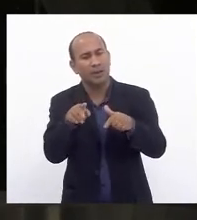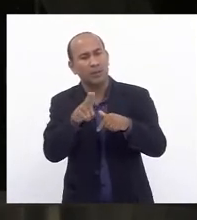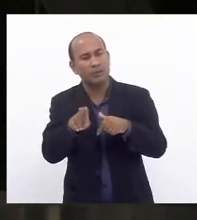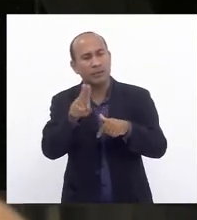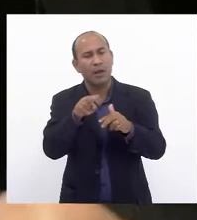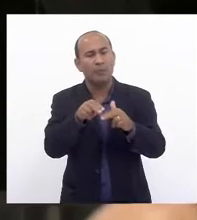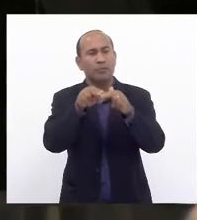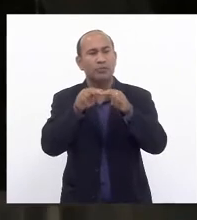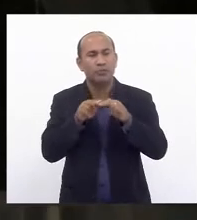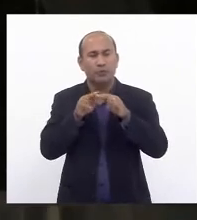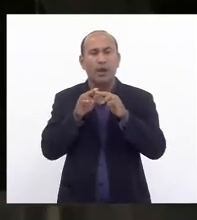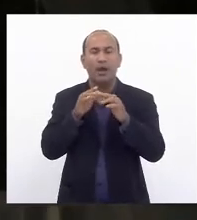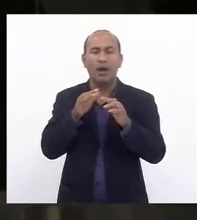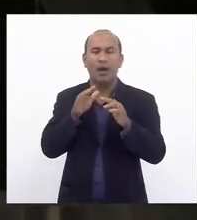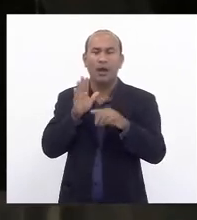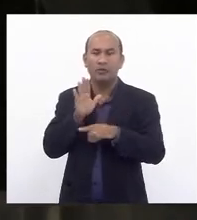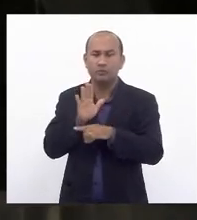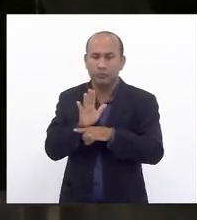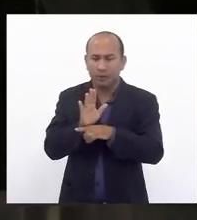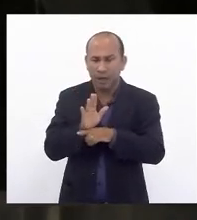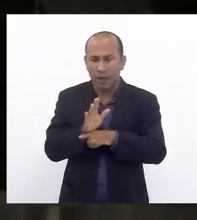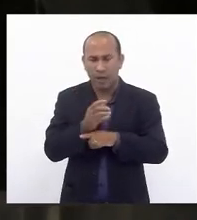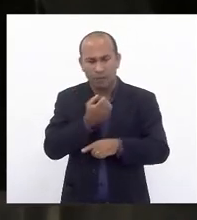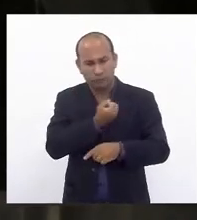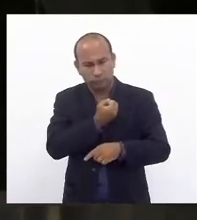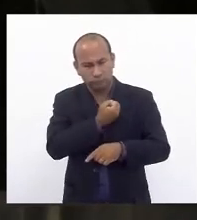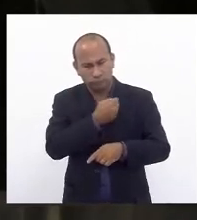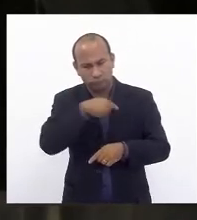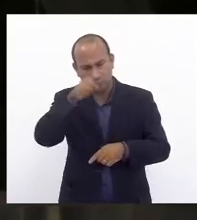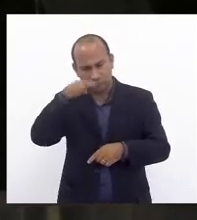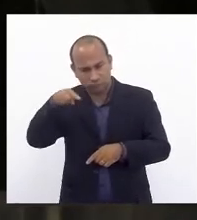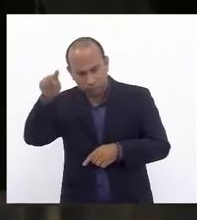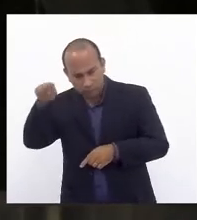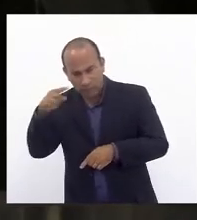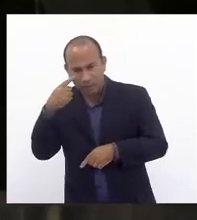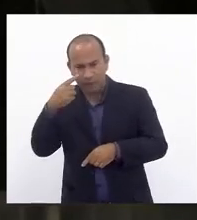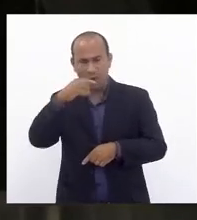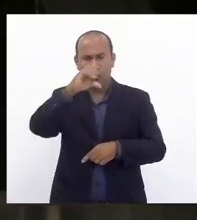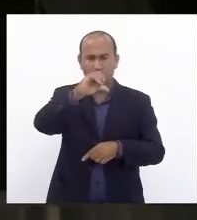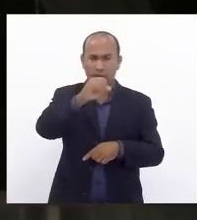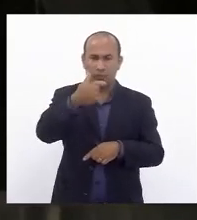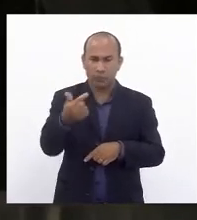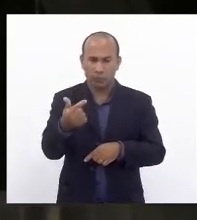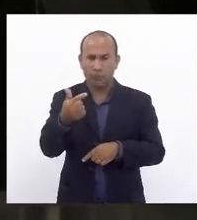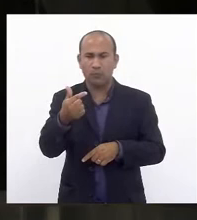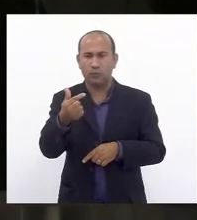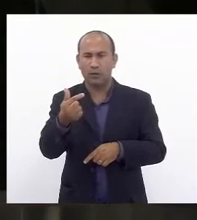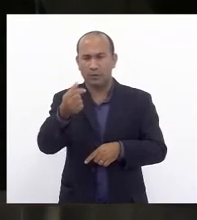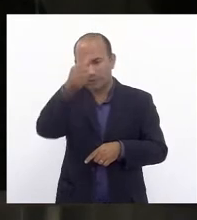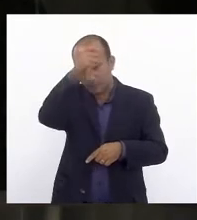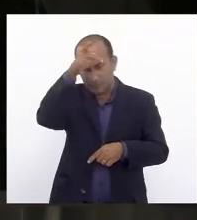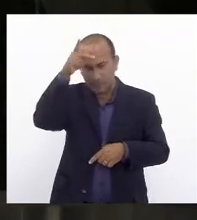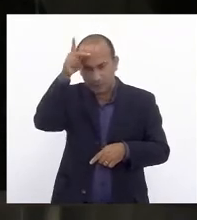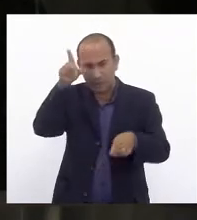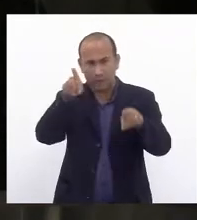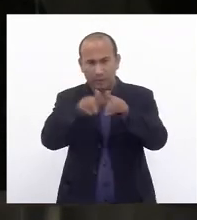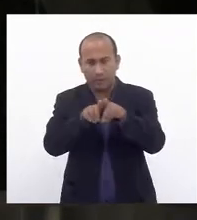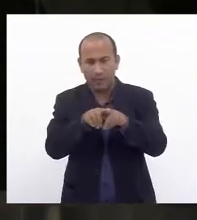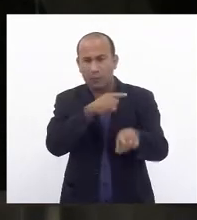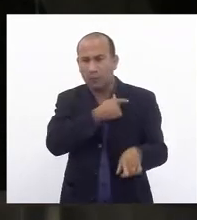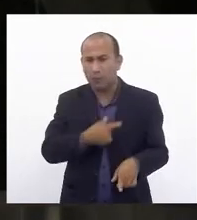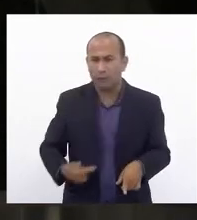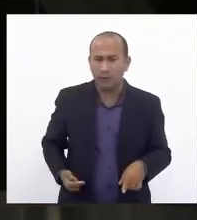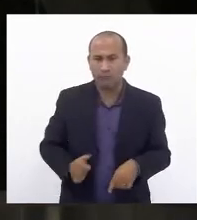para conhecer a fundo esses dados. E oficiei as 92 prefeituras e o governo do